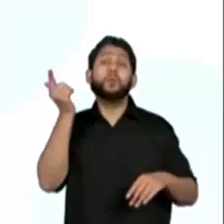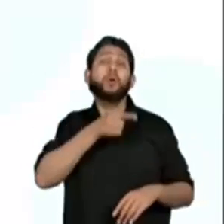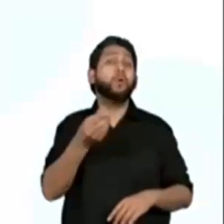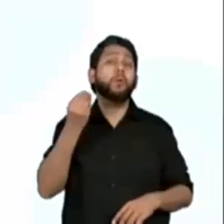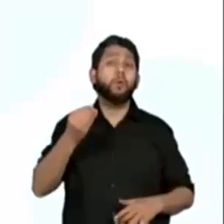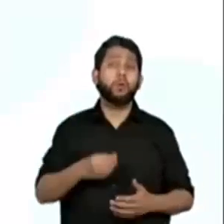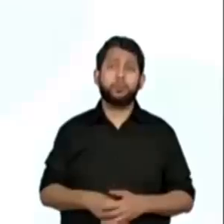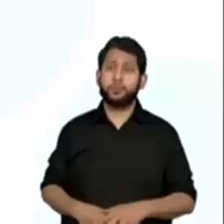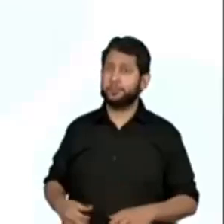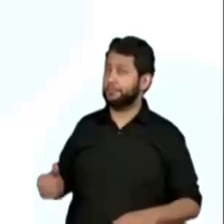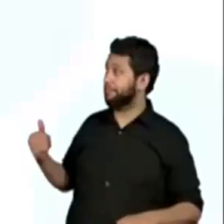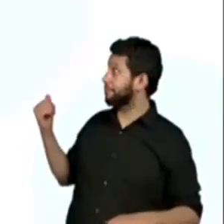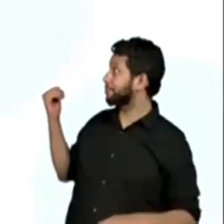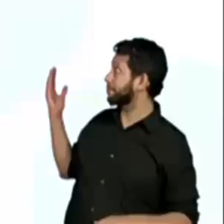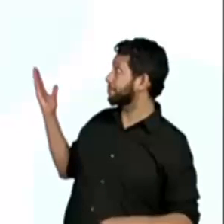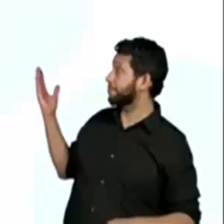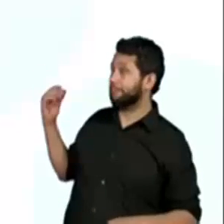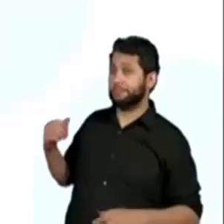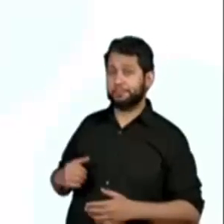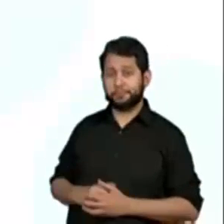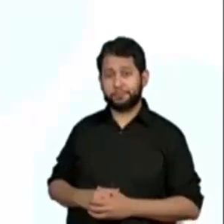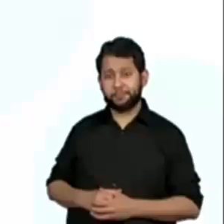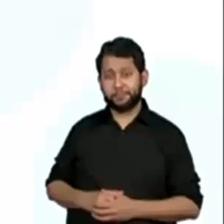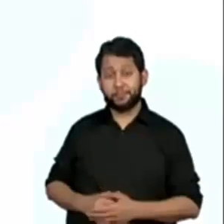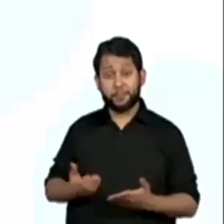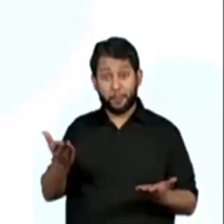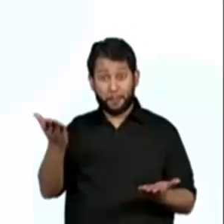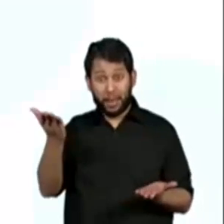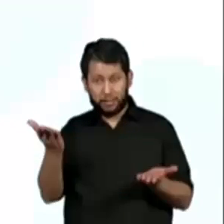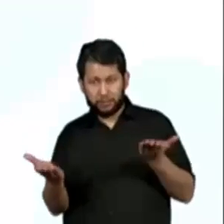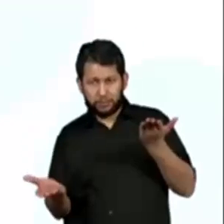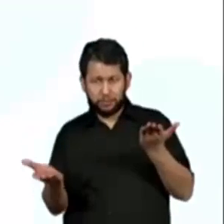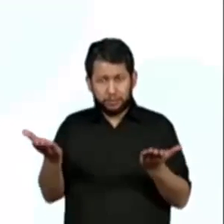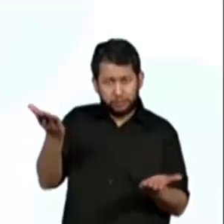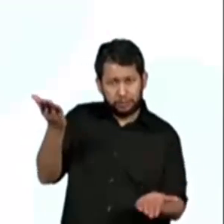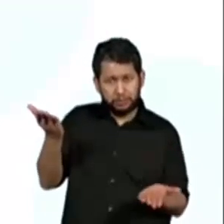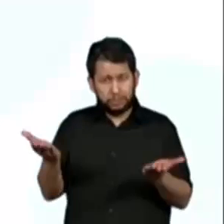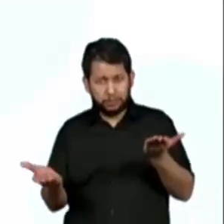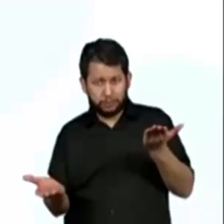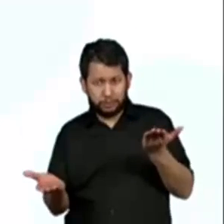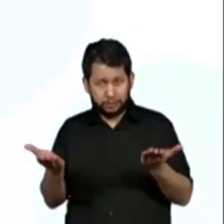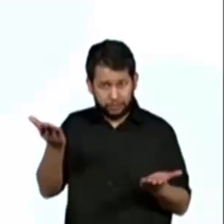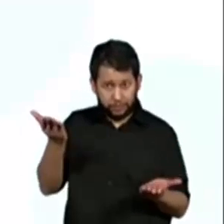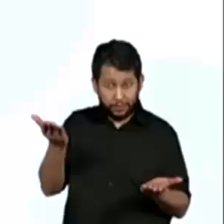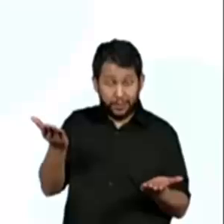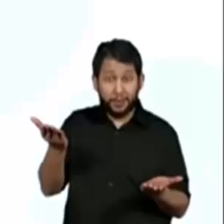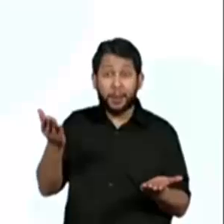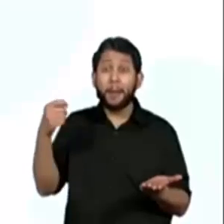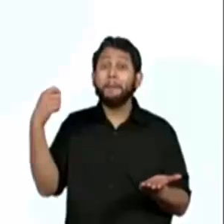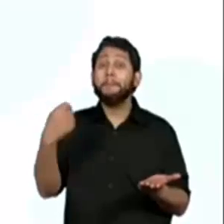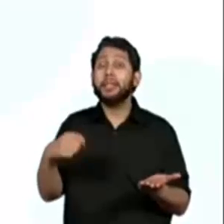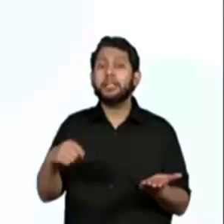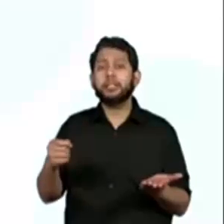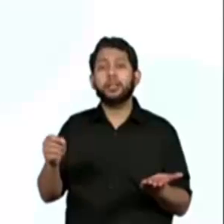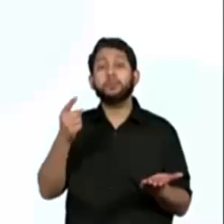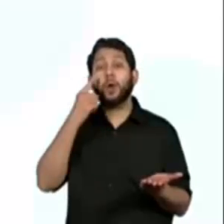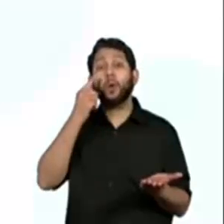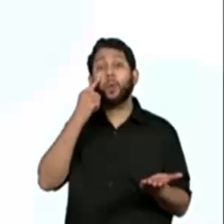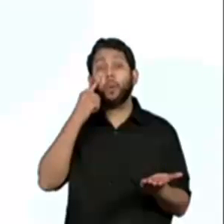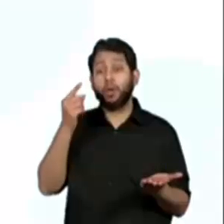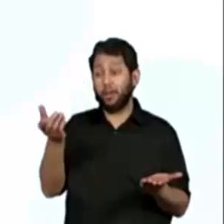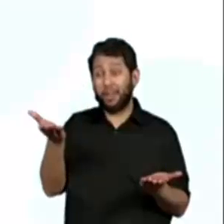vou mostrar. Para deixar essa balança equilibrada, a gente deve ou somar